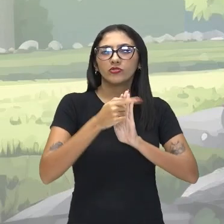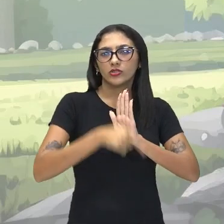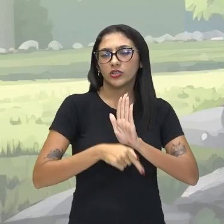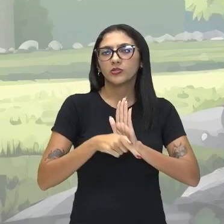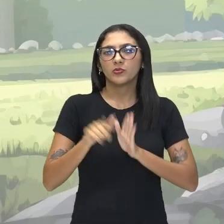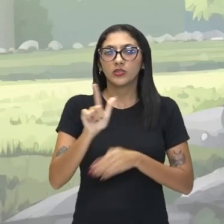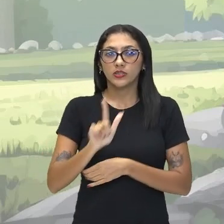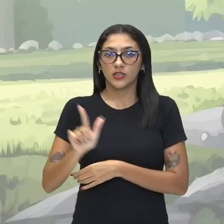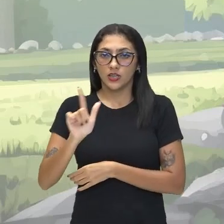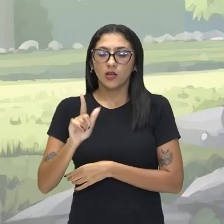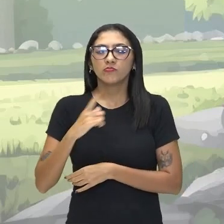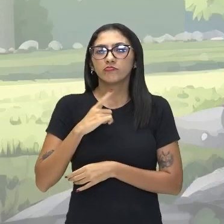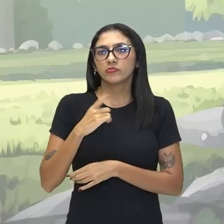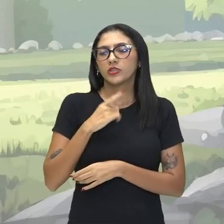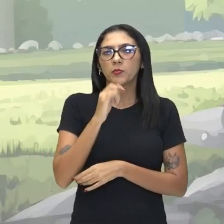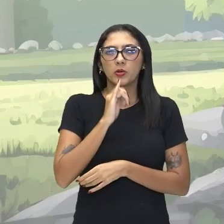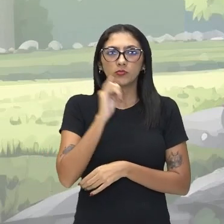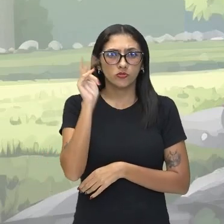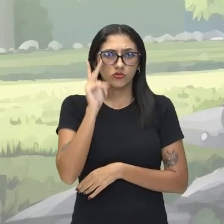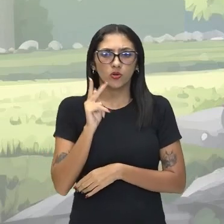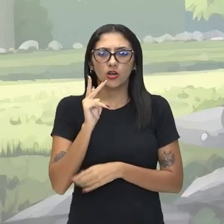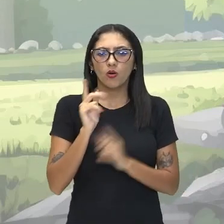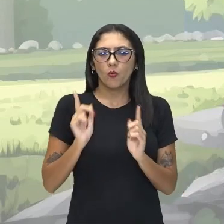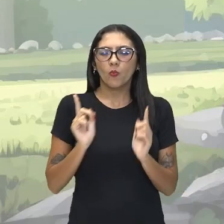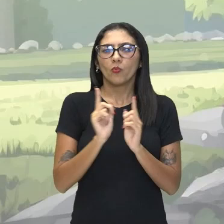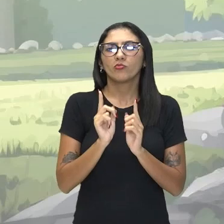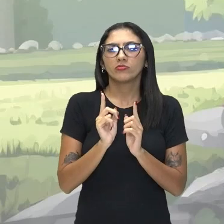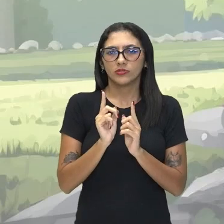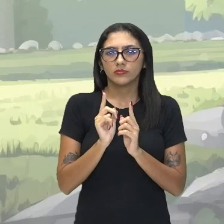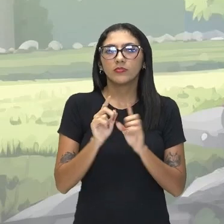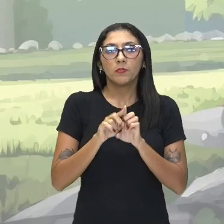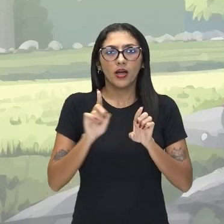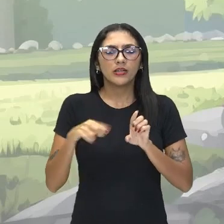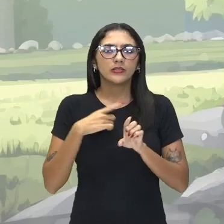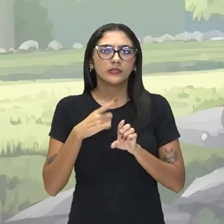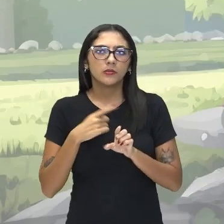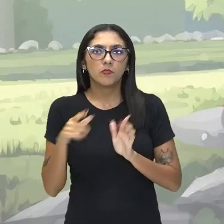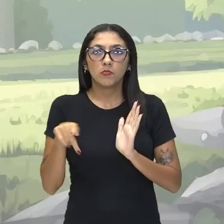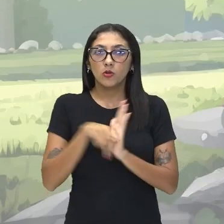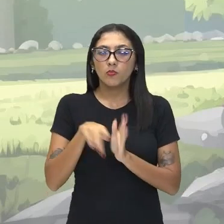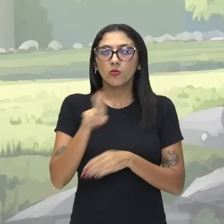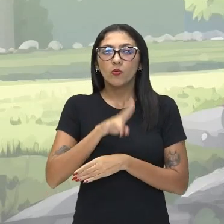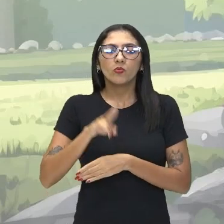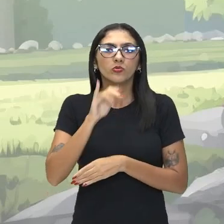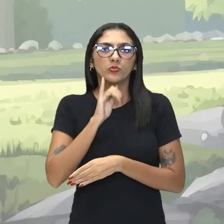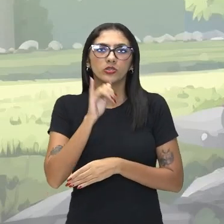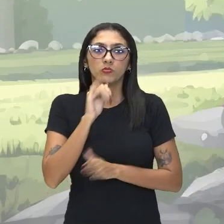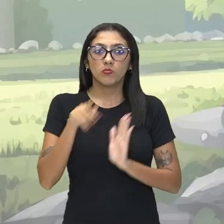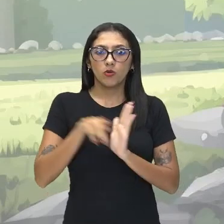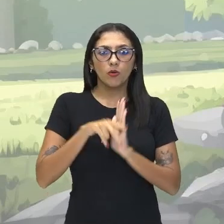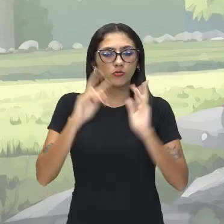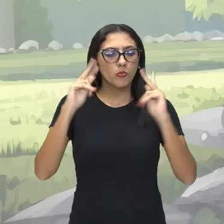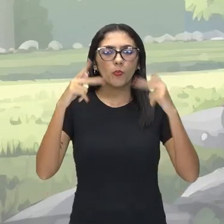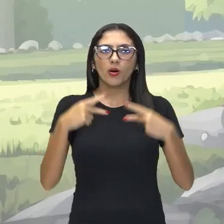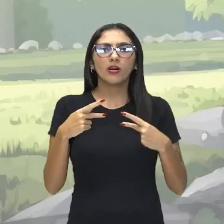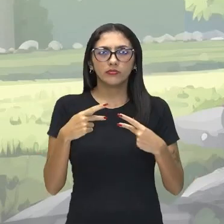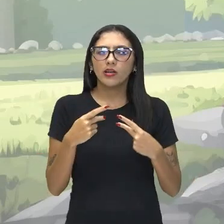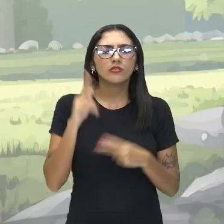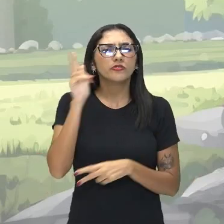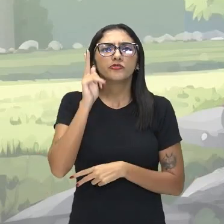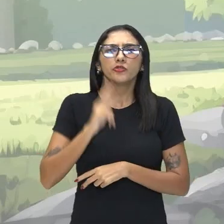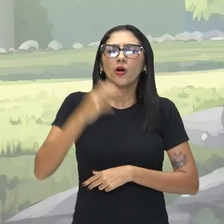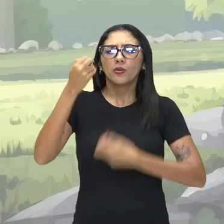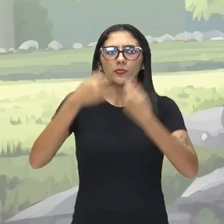narrativa curta, tem sua origem na necessidade humana de contar e ouvir histórias, tá? Então o conto,